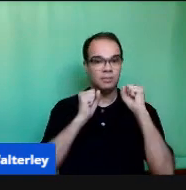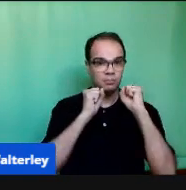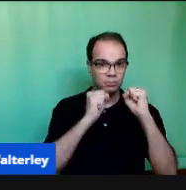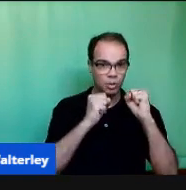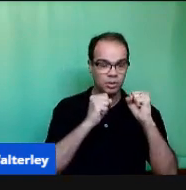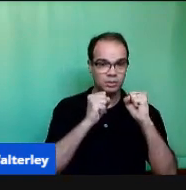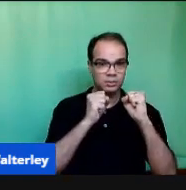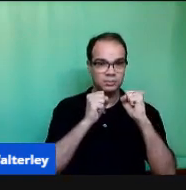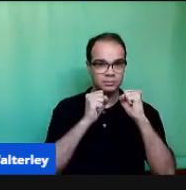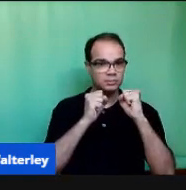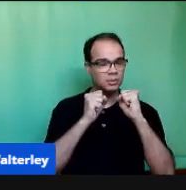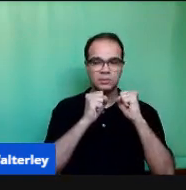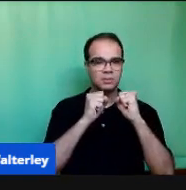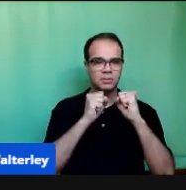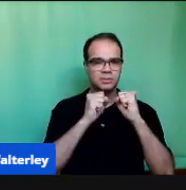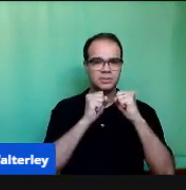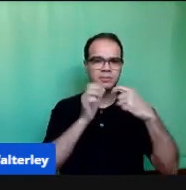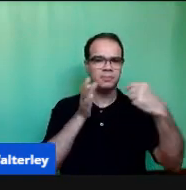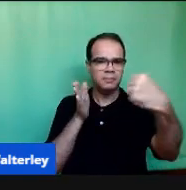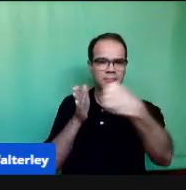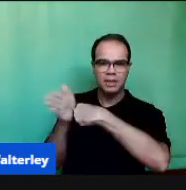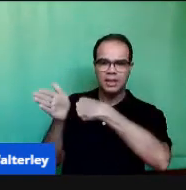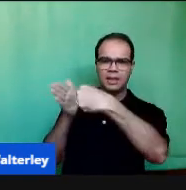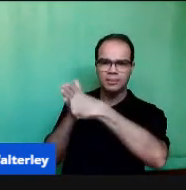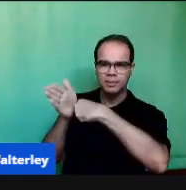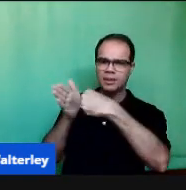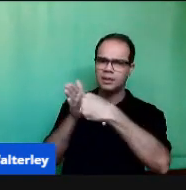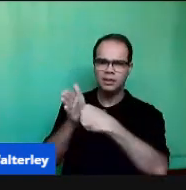sigo à disposição, não só